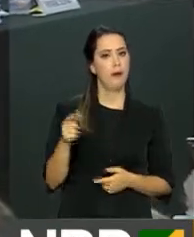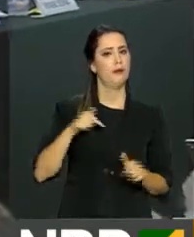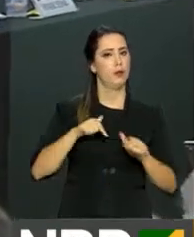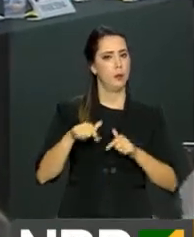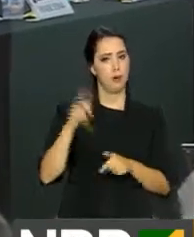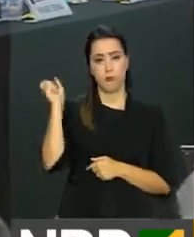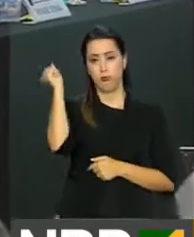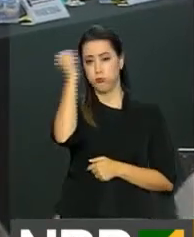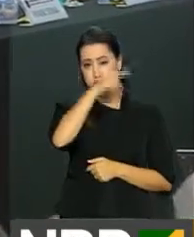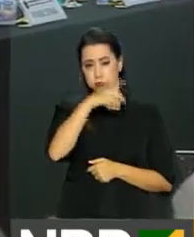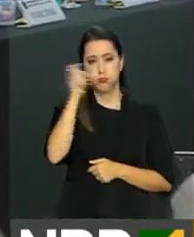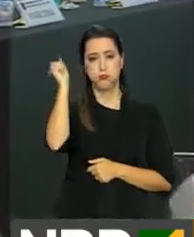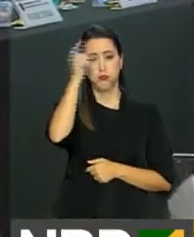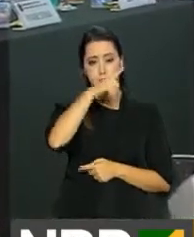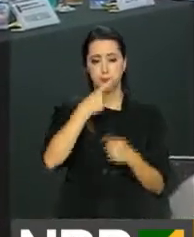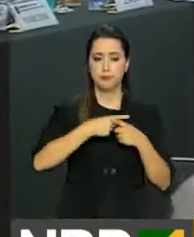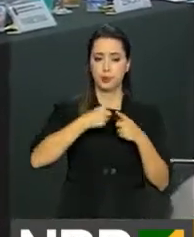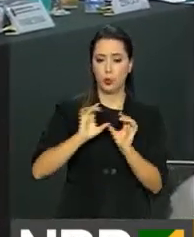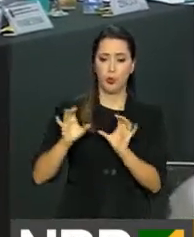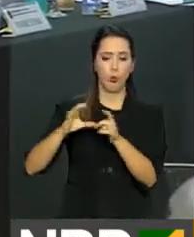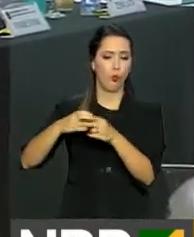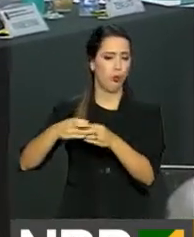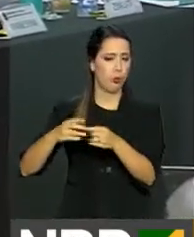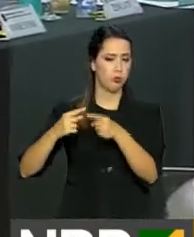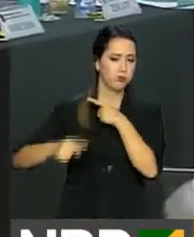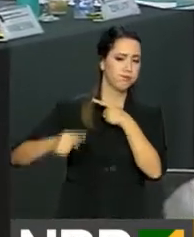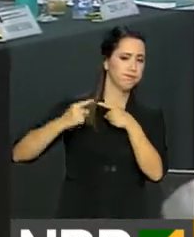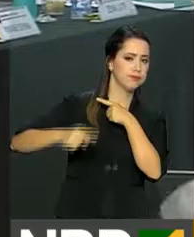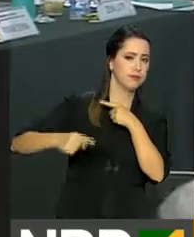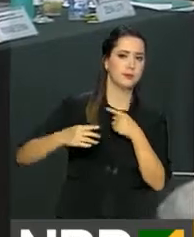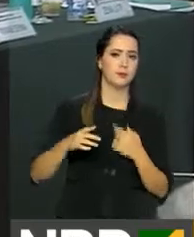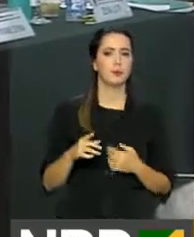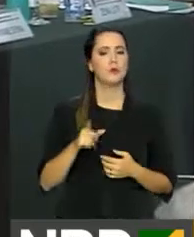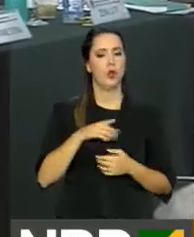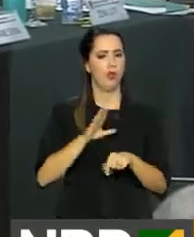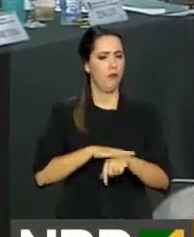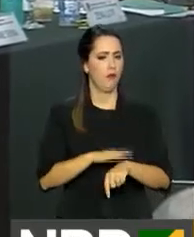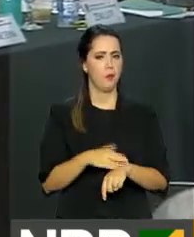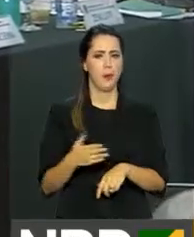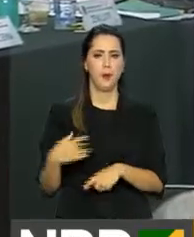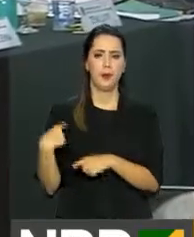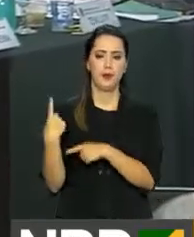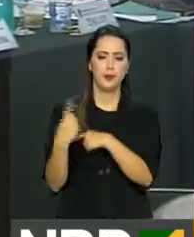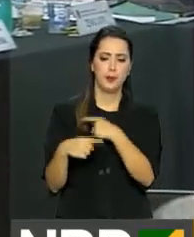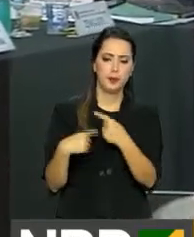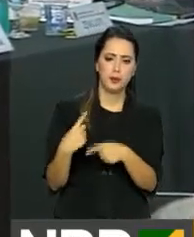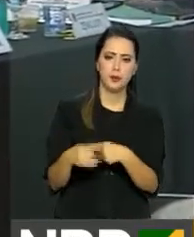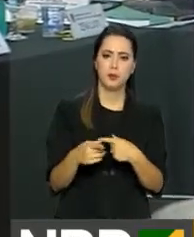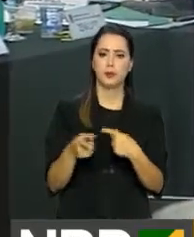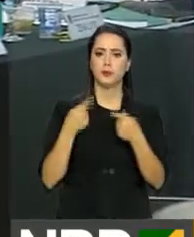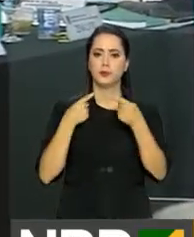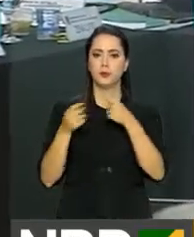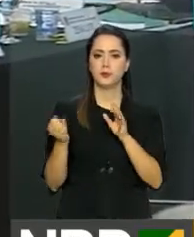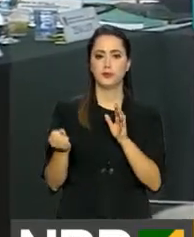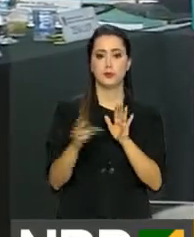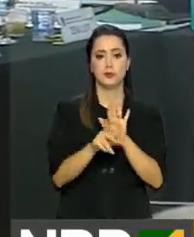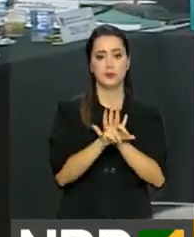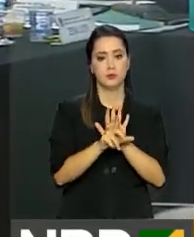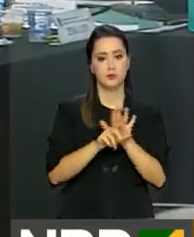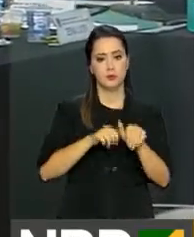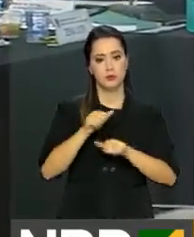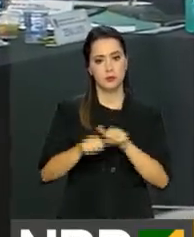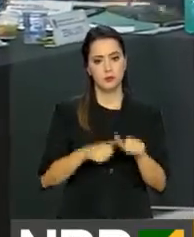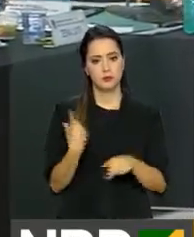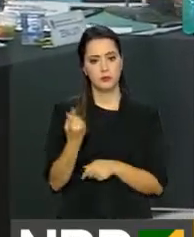resistências que existem houve um dado momento depois de muitas de muitas reformas que foram feitas